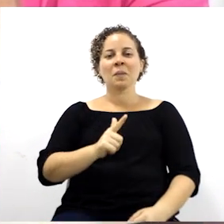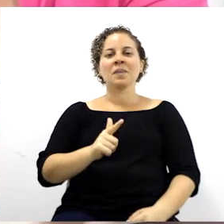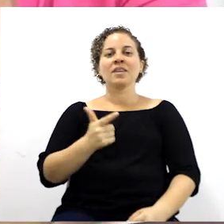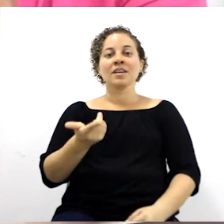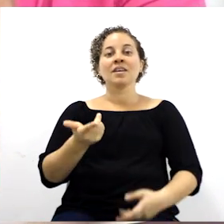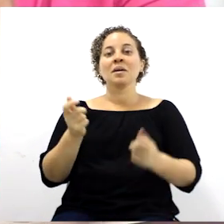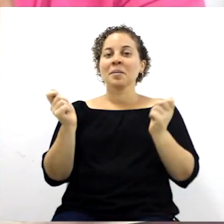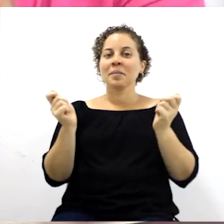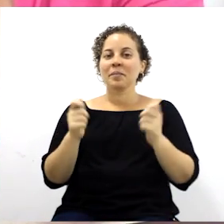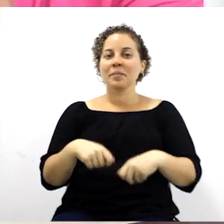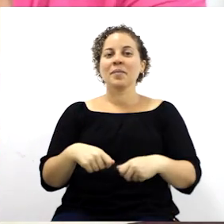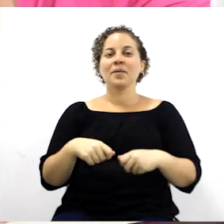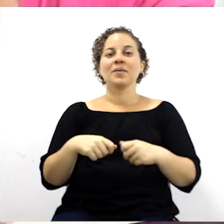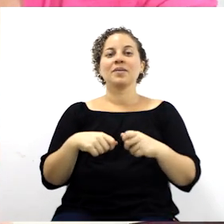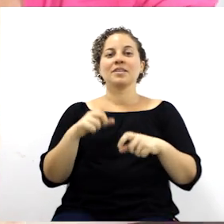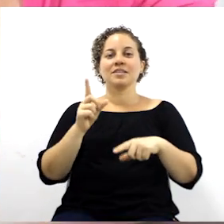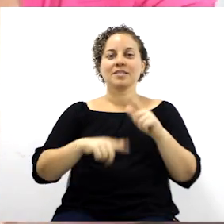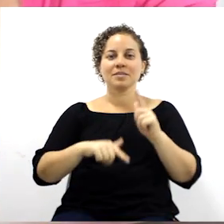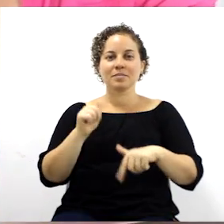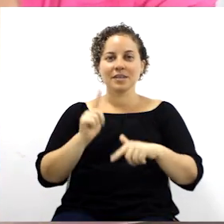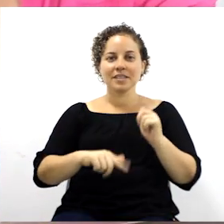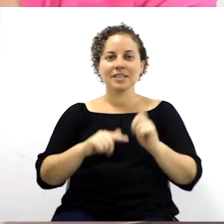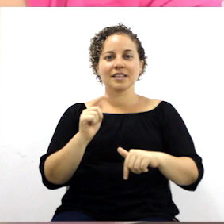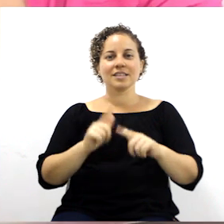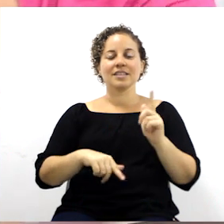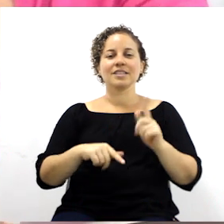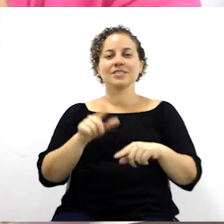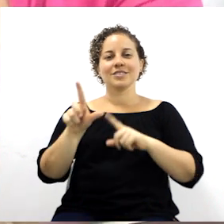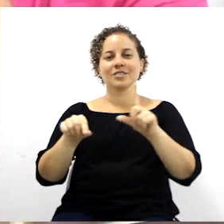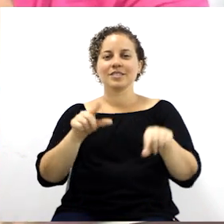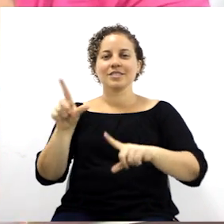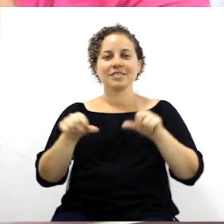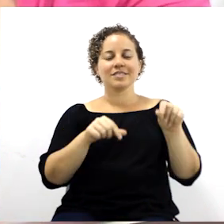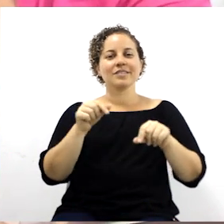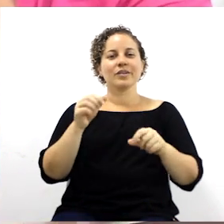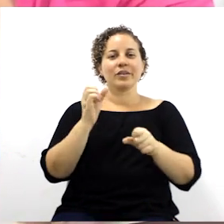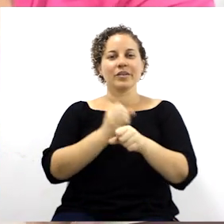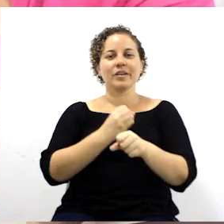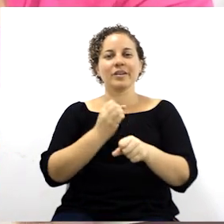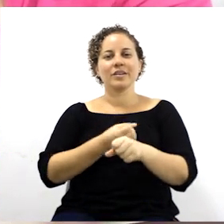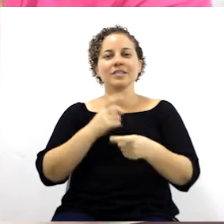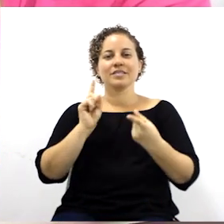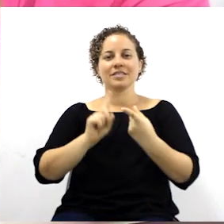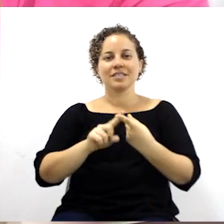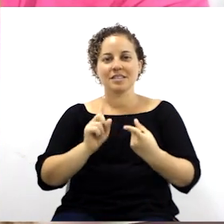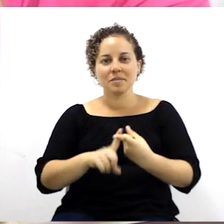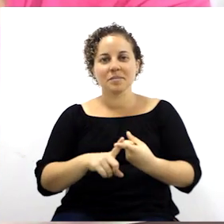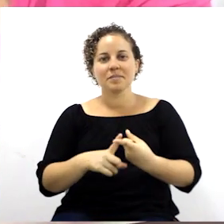Poderíamos também fazer algum material que seria uma seleção de obras. De repente você poderia